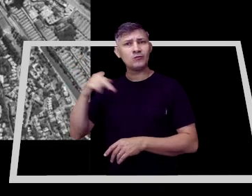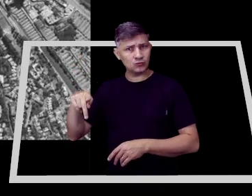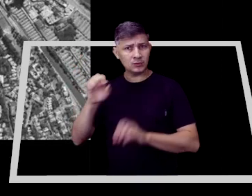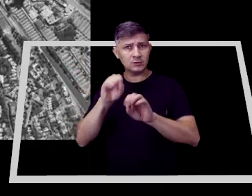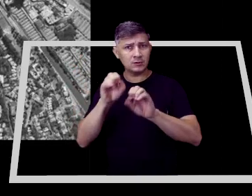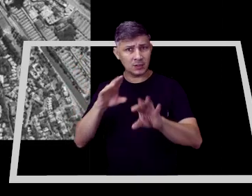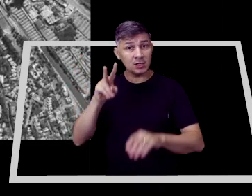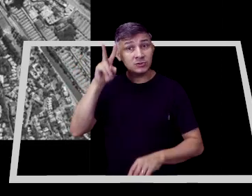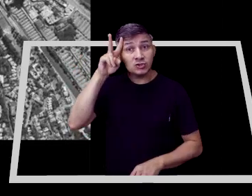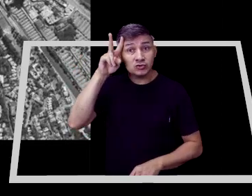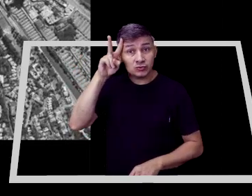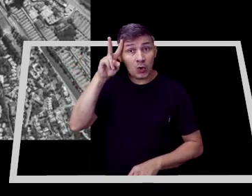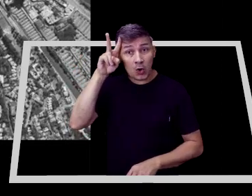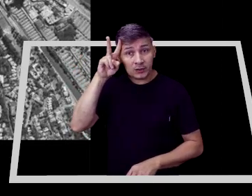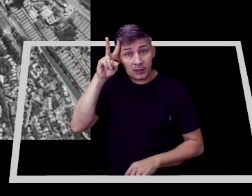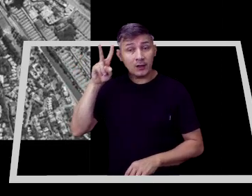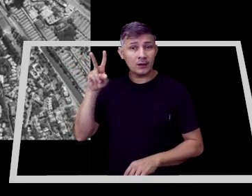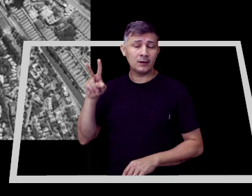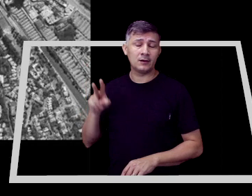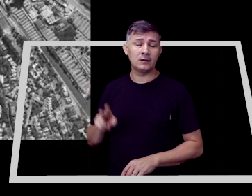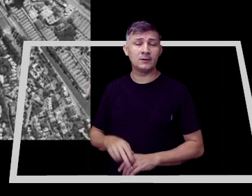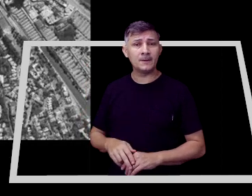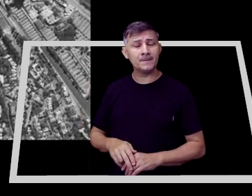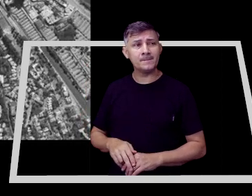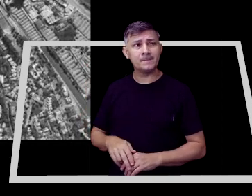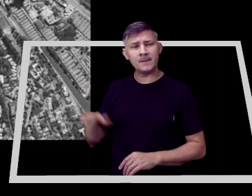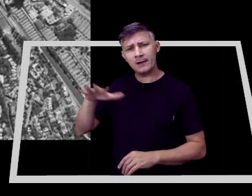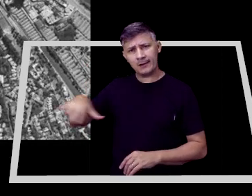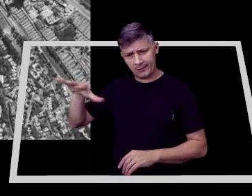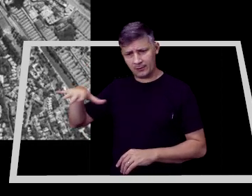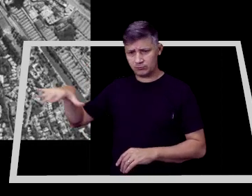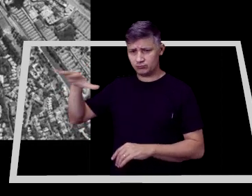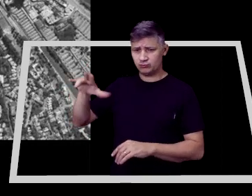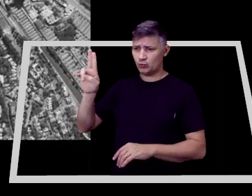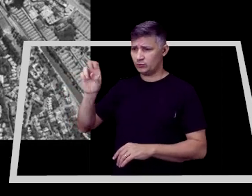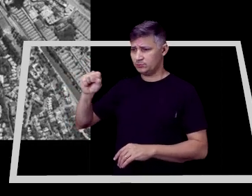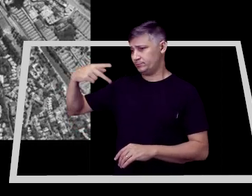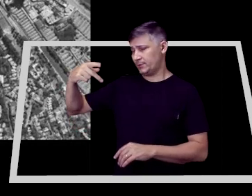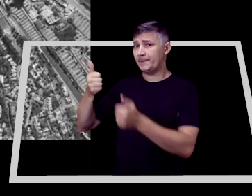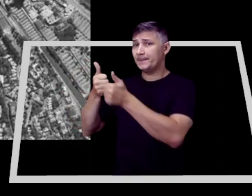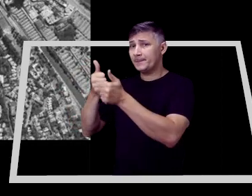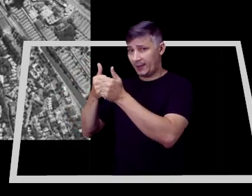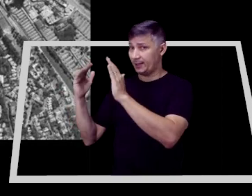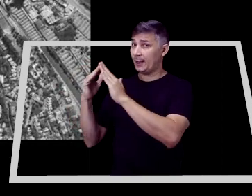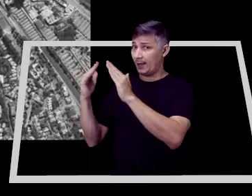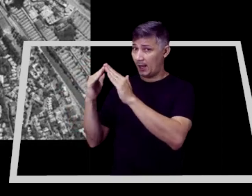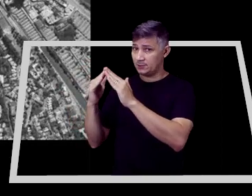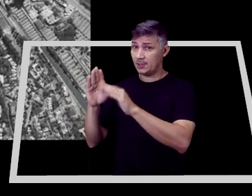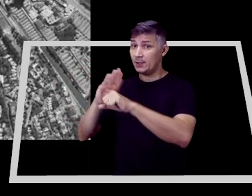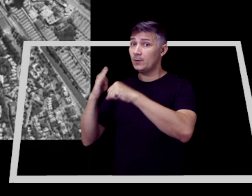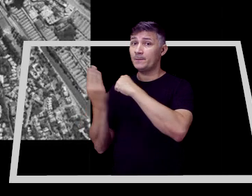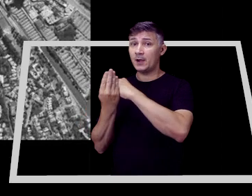edifício ali próximo à FAO, no Eixo das Humanidades, da USP, muito próximo da casa. O bairro